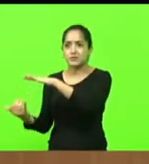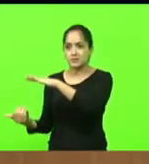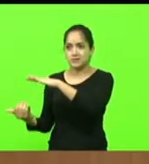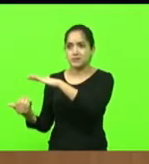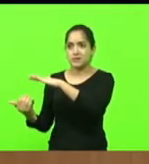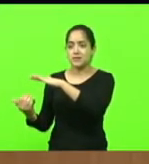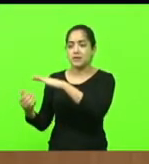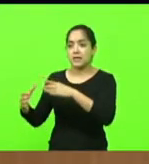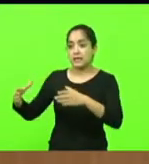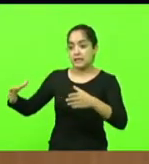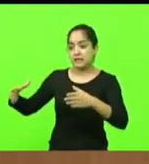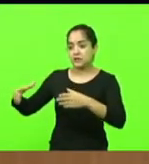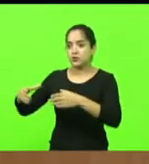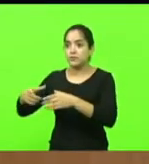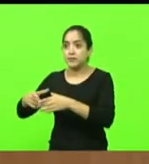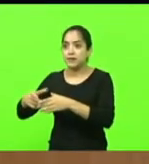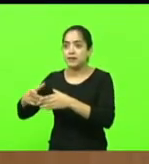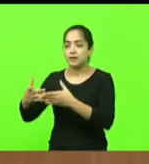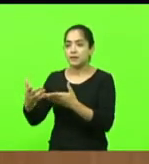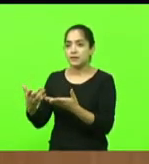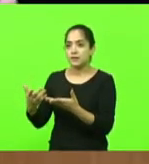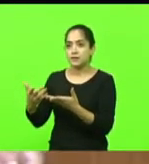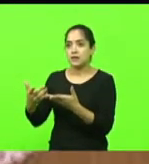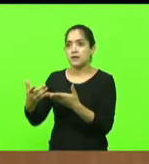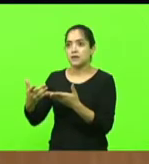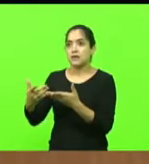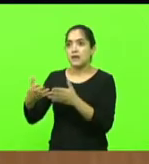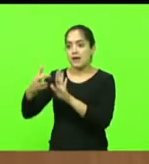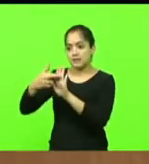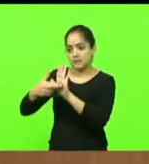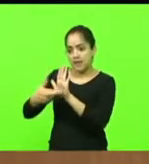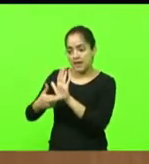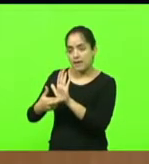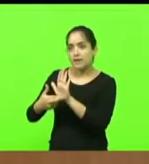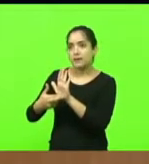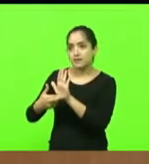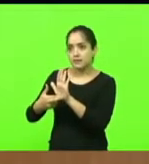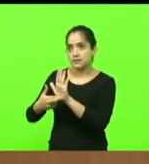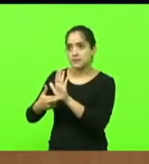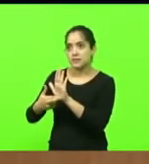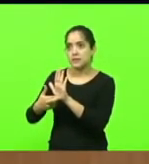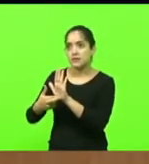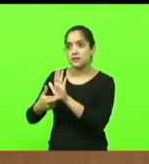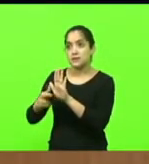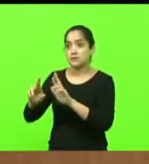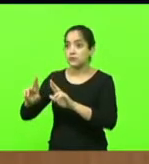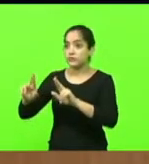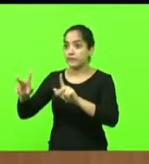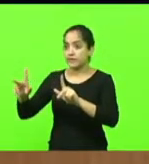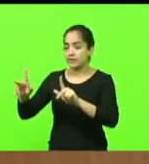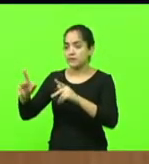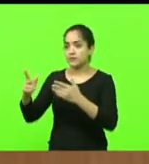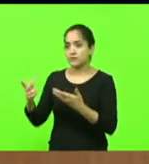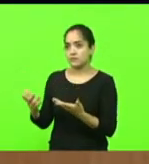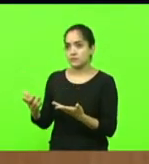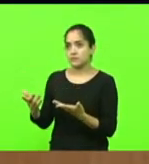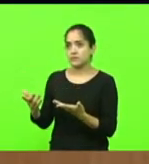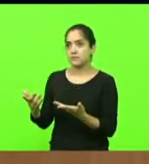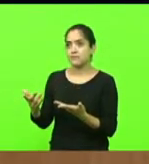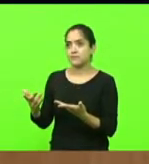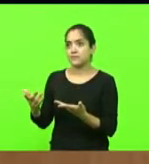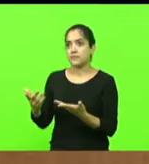médio porte. As exigências, elas têm que ser compatíveis com a condição que tem o agricultor. E